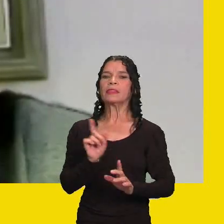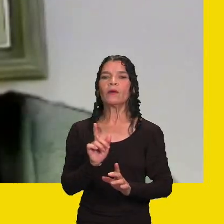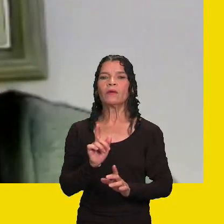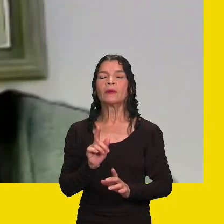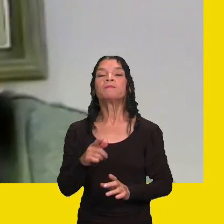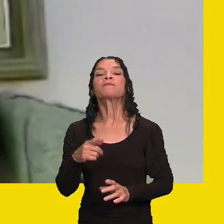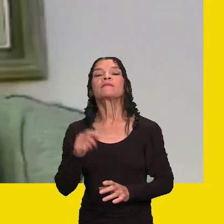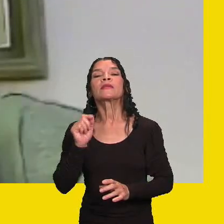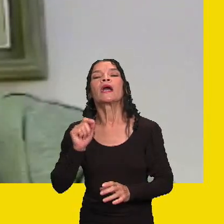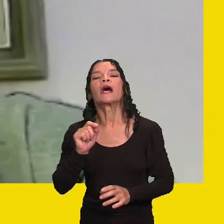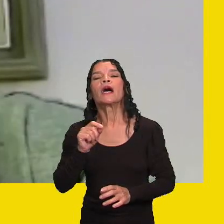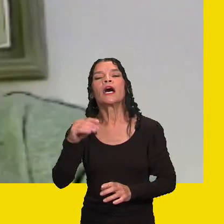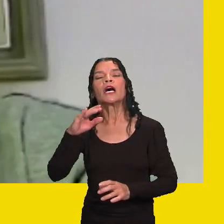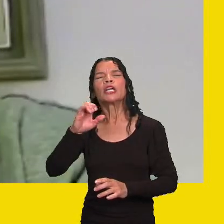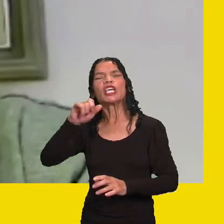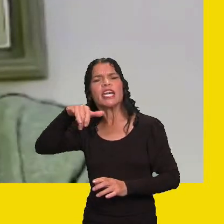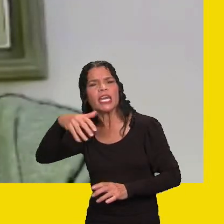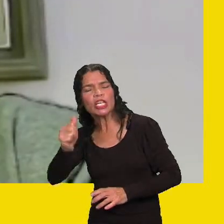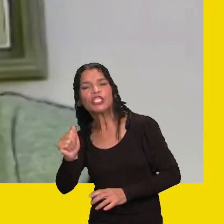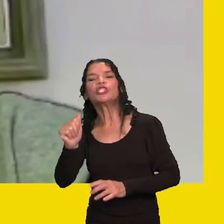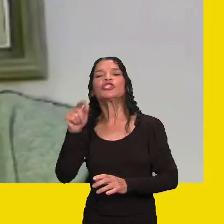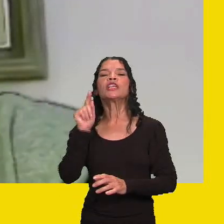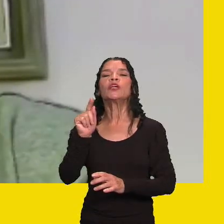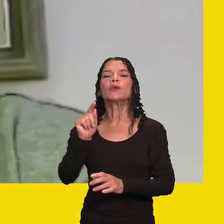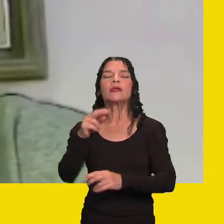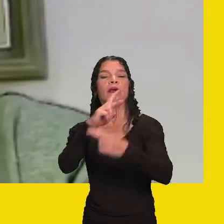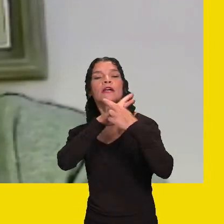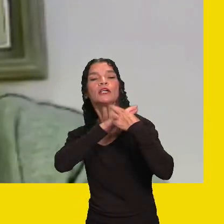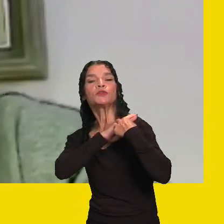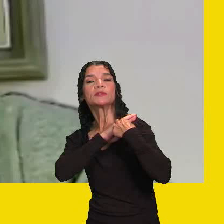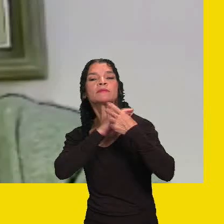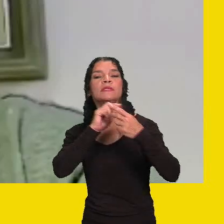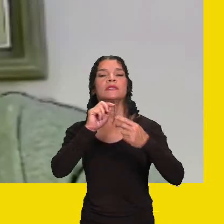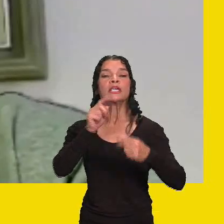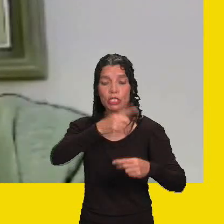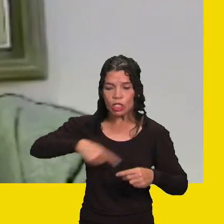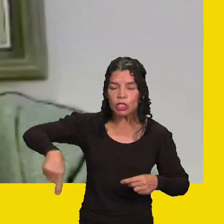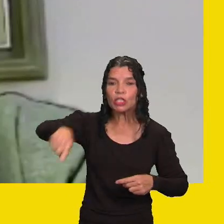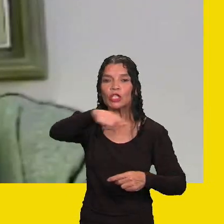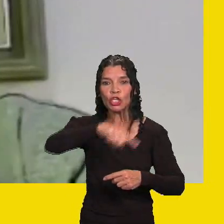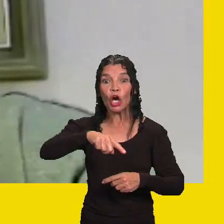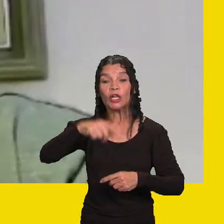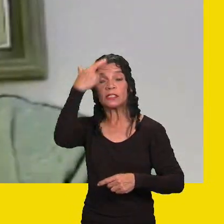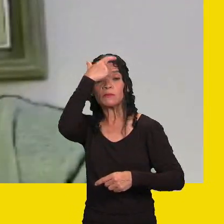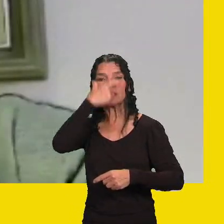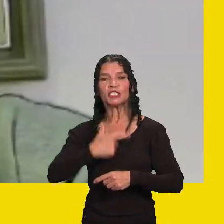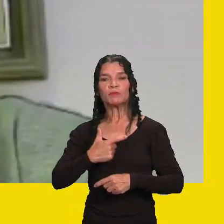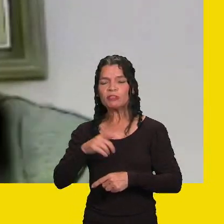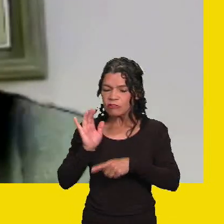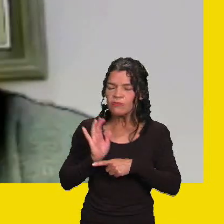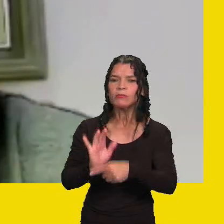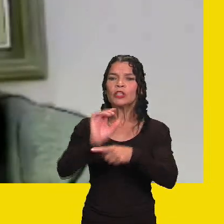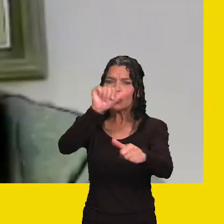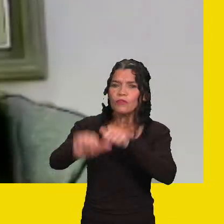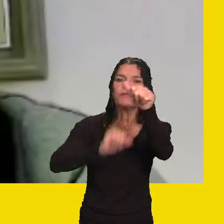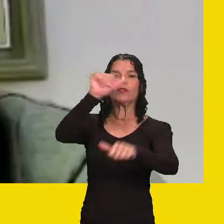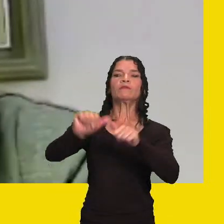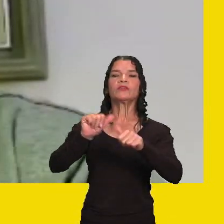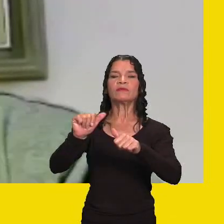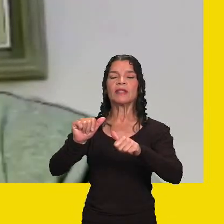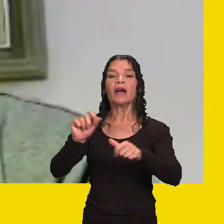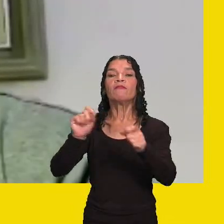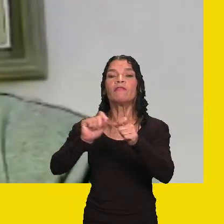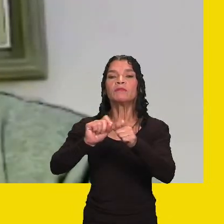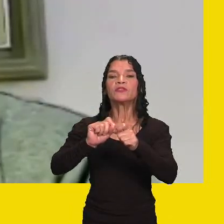adultos é tomar para si a responsabilidade de que nós somos os sujeitos que vão fazer, muitas das vezes, o papel do